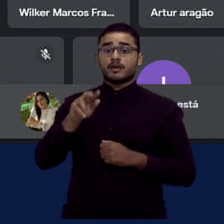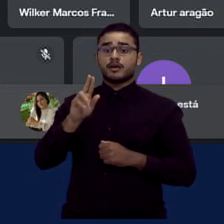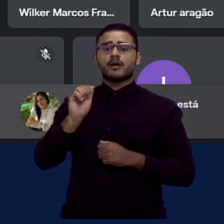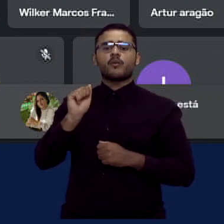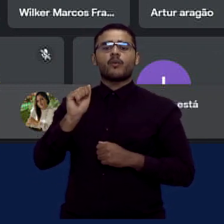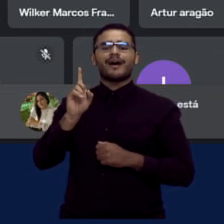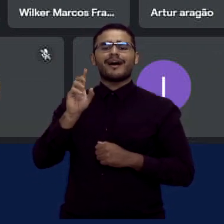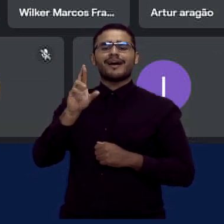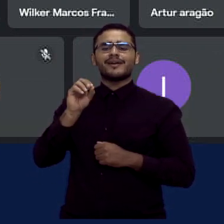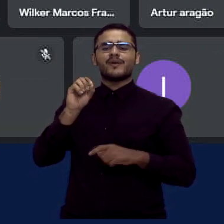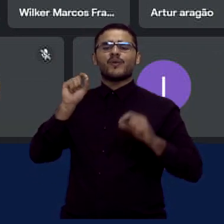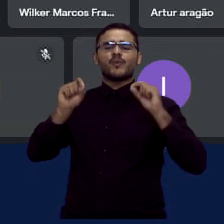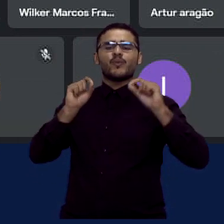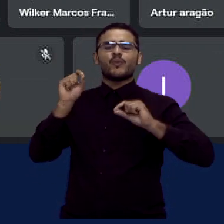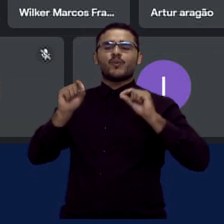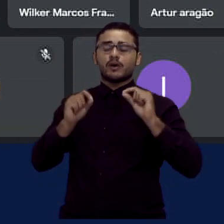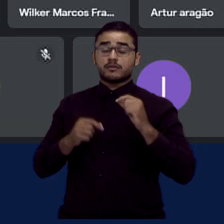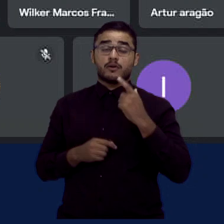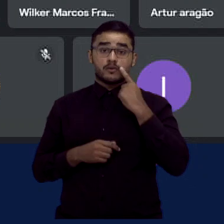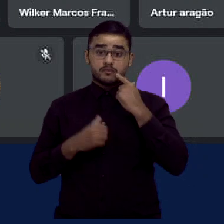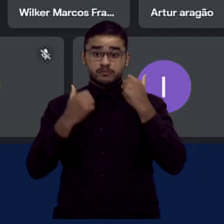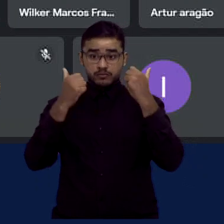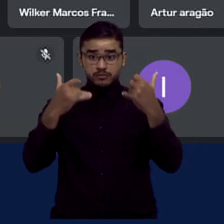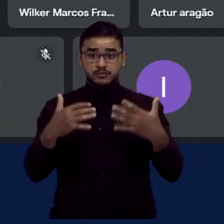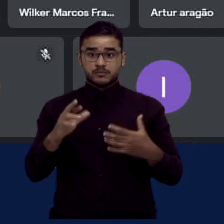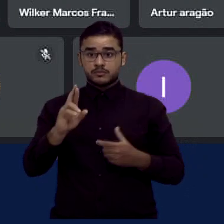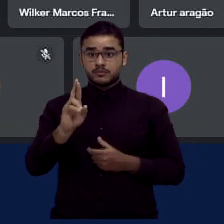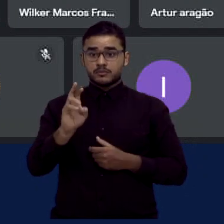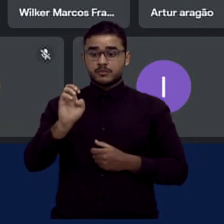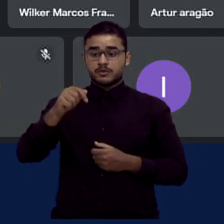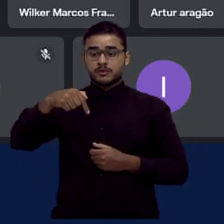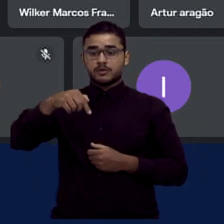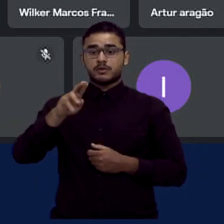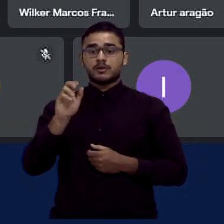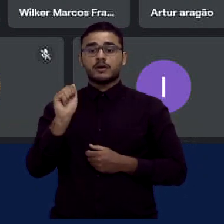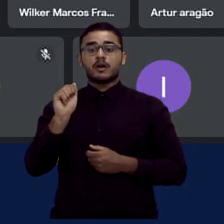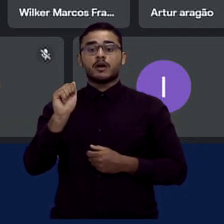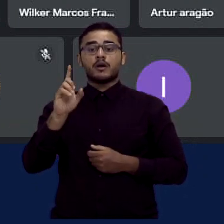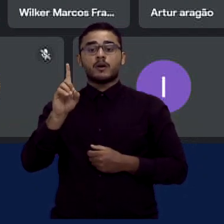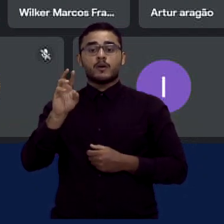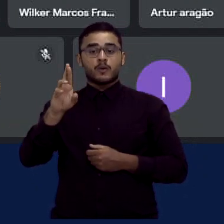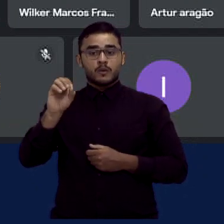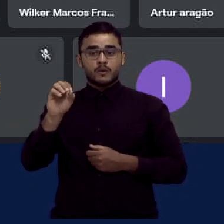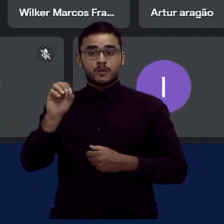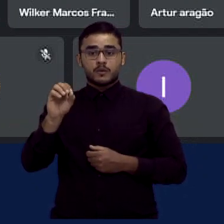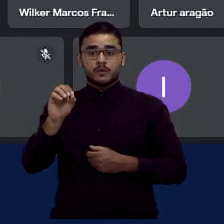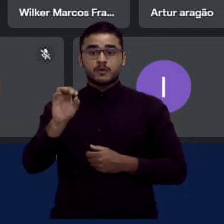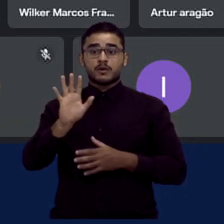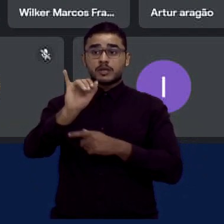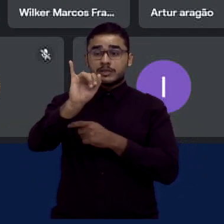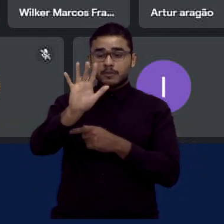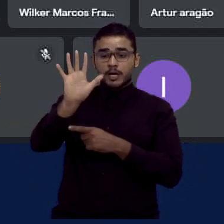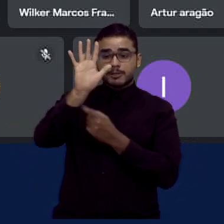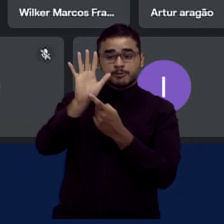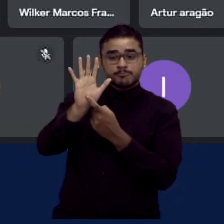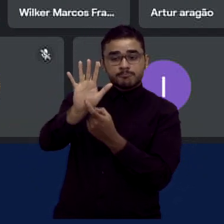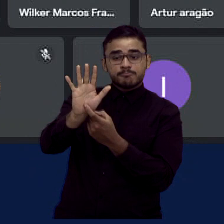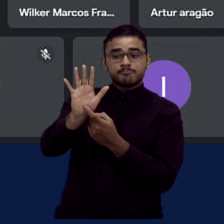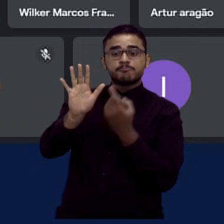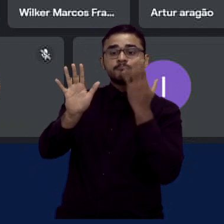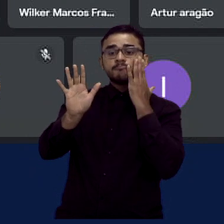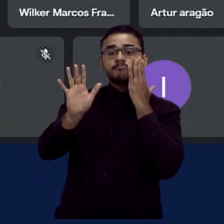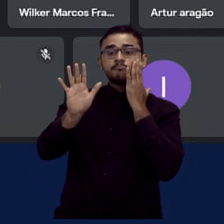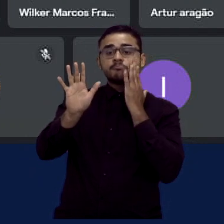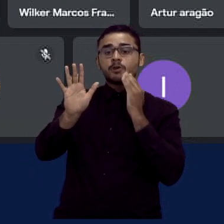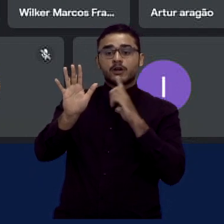requadro. O requadro ele é entendido não como a sarjeta. Ele é um elemento do desenho que acaba dando o